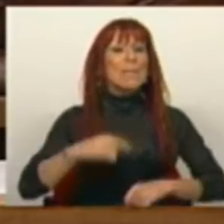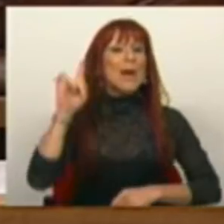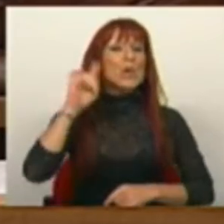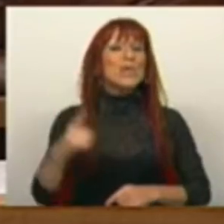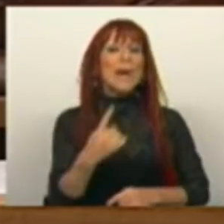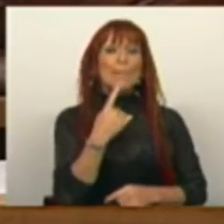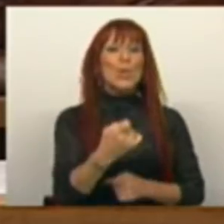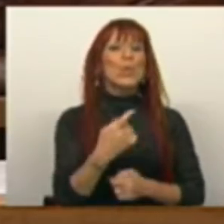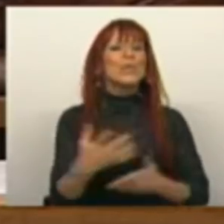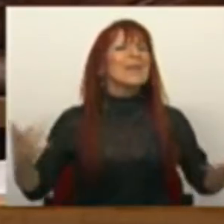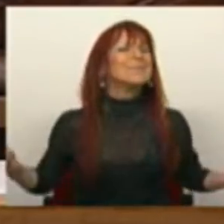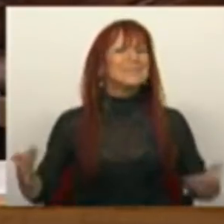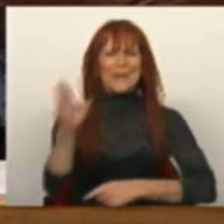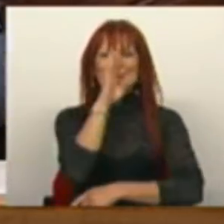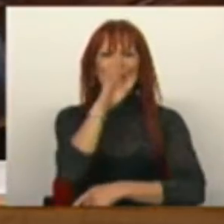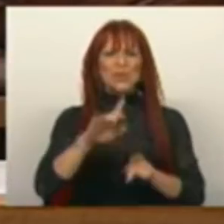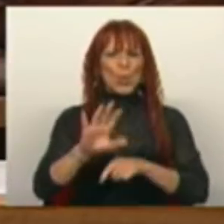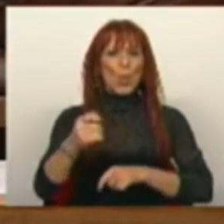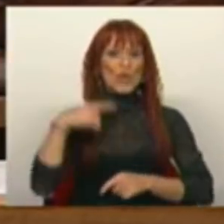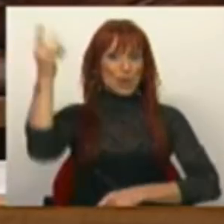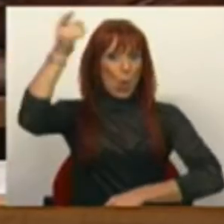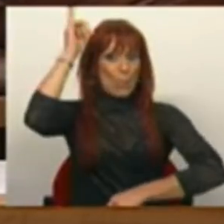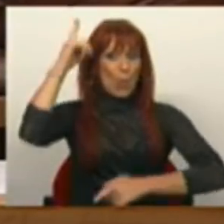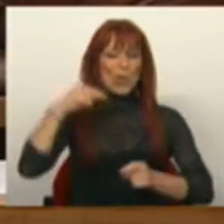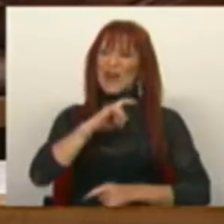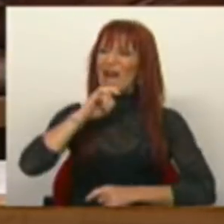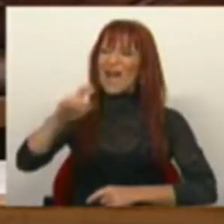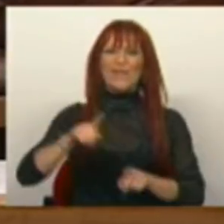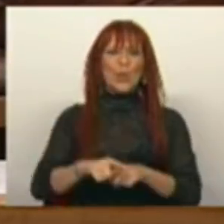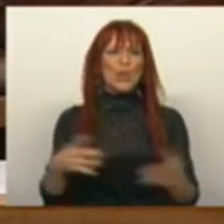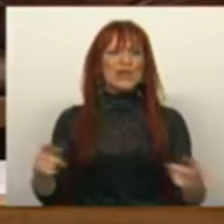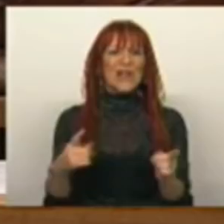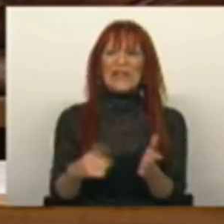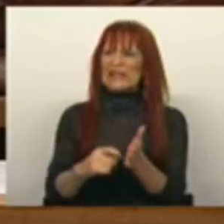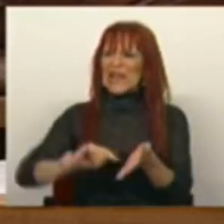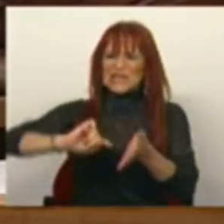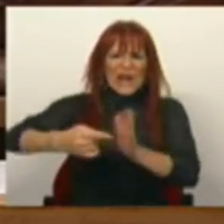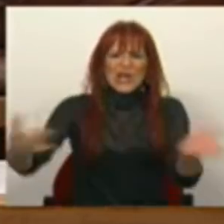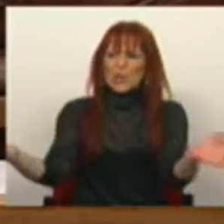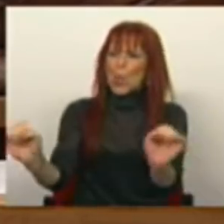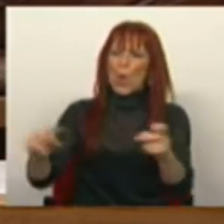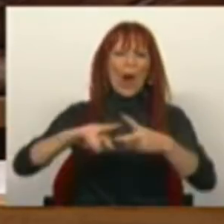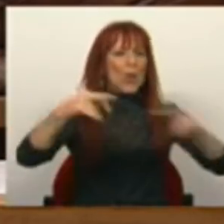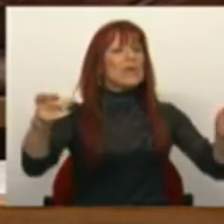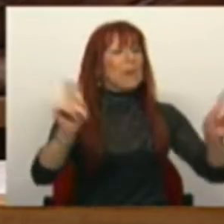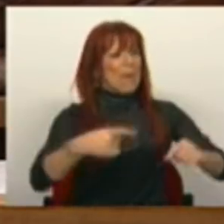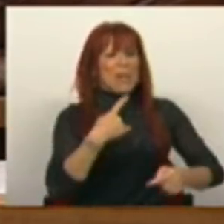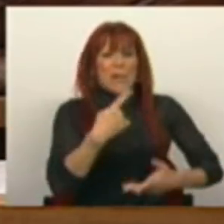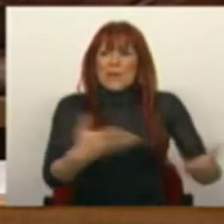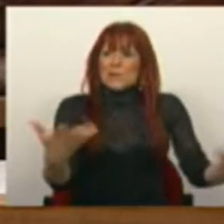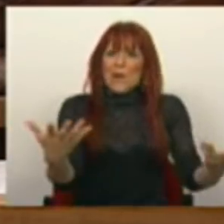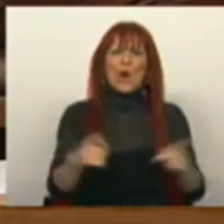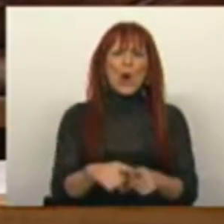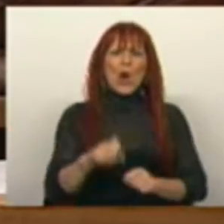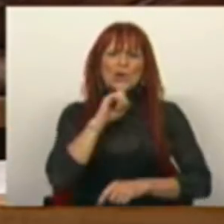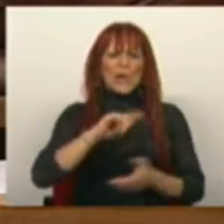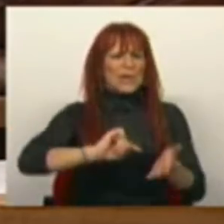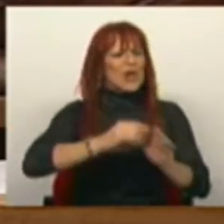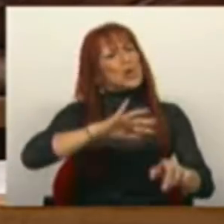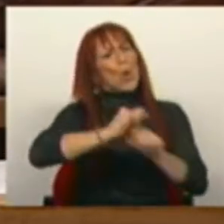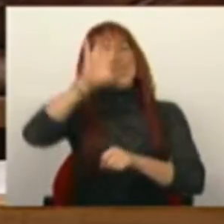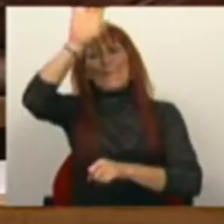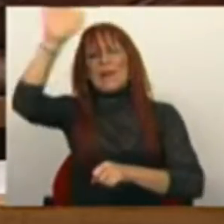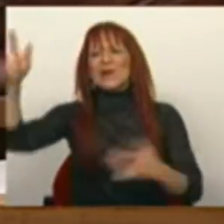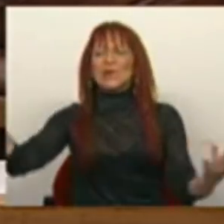de perguntarmos se, quando os bombeiros alertam para a falta de testes, e os autarcas também, nós cedemos testes a outros